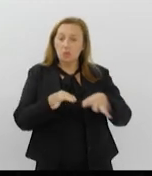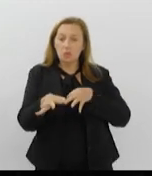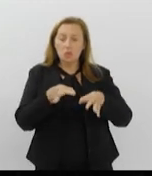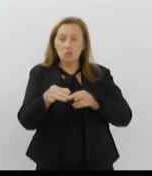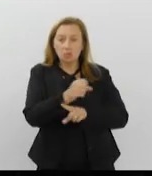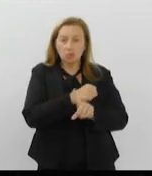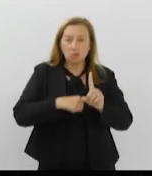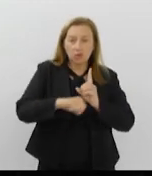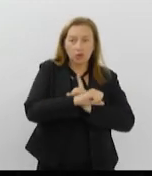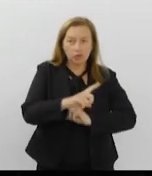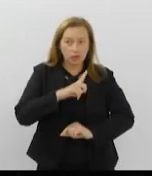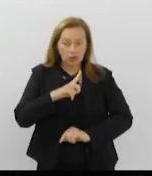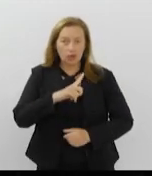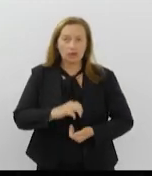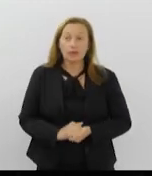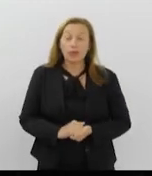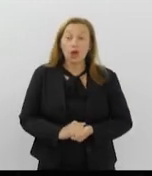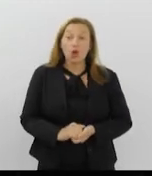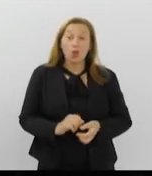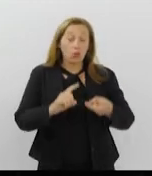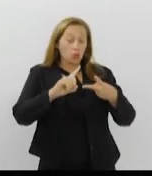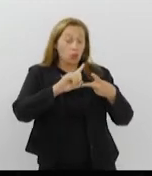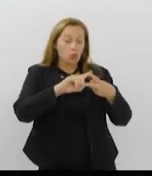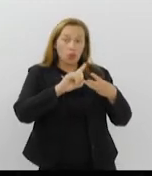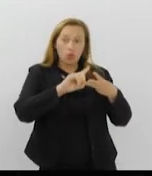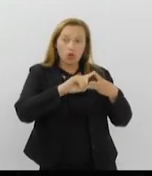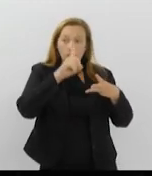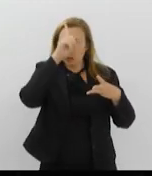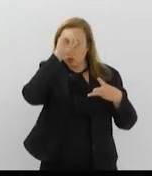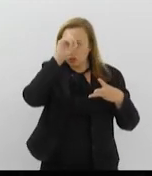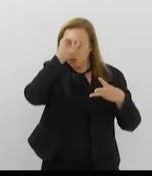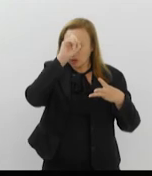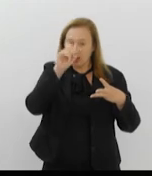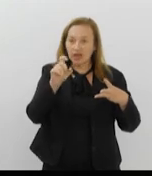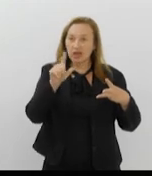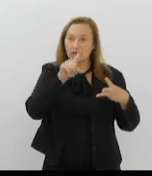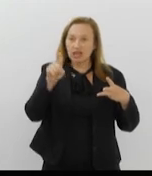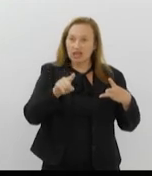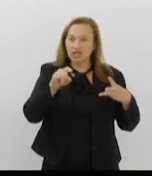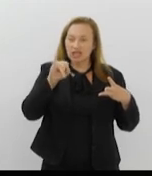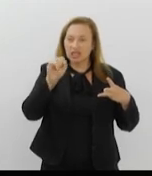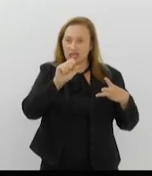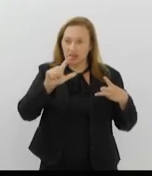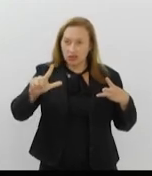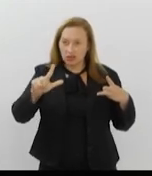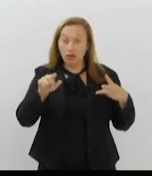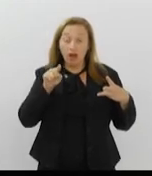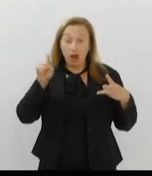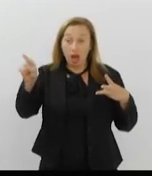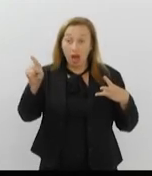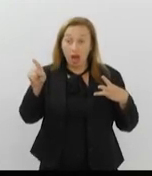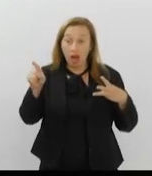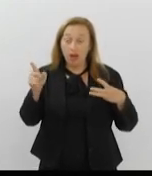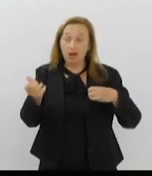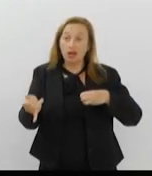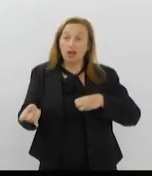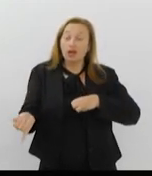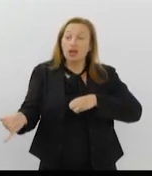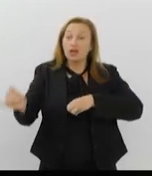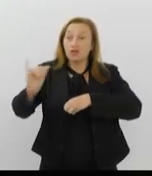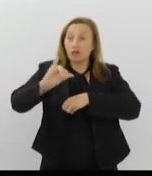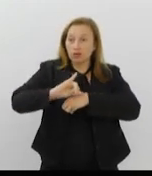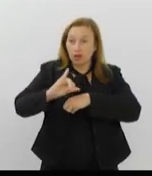social que seria o hospital Zilda arnes lá em Volta Redonda o